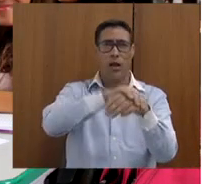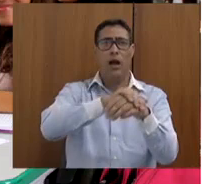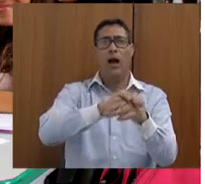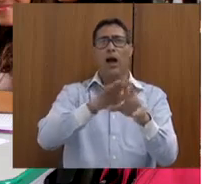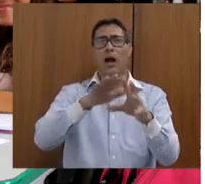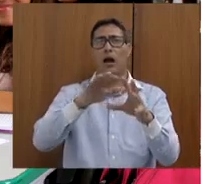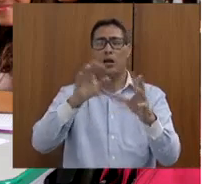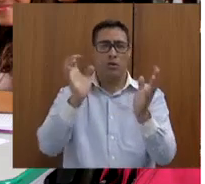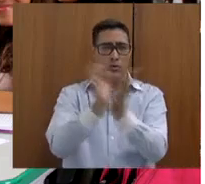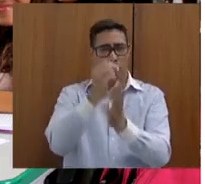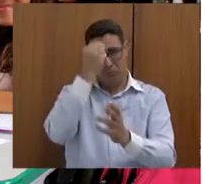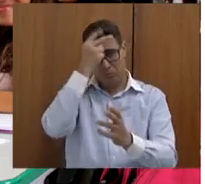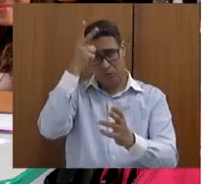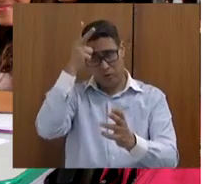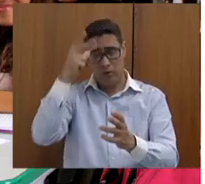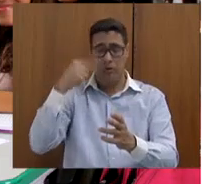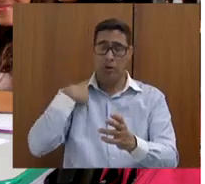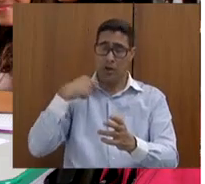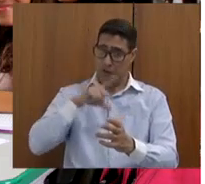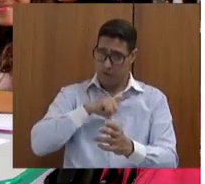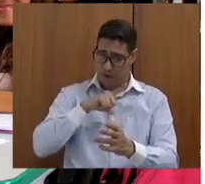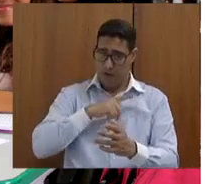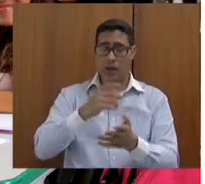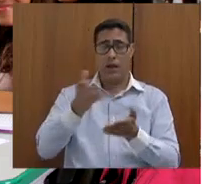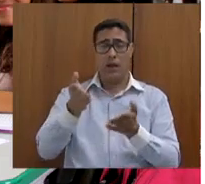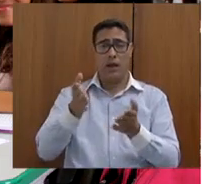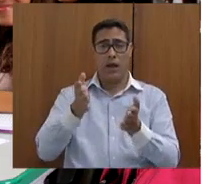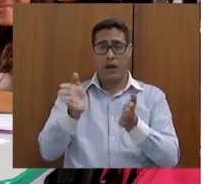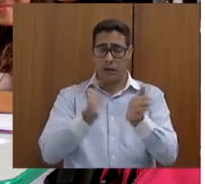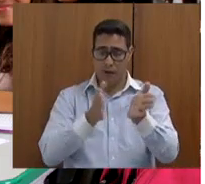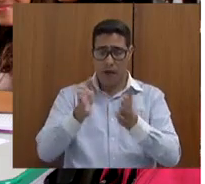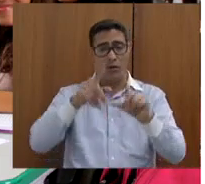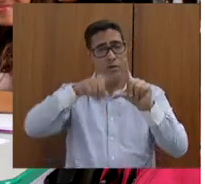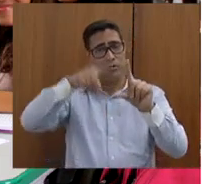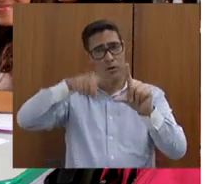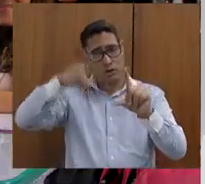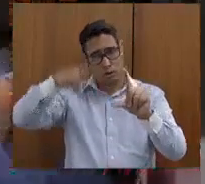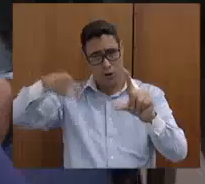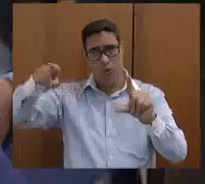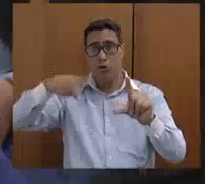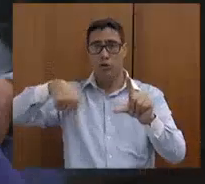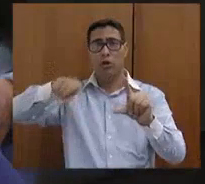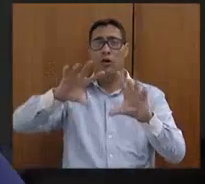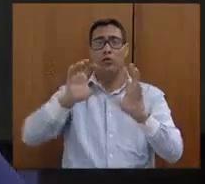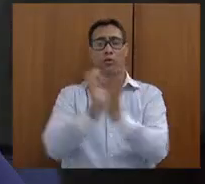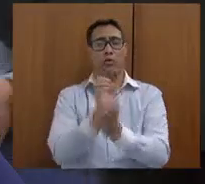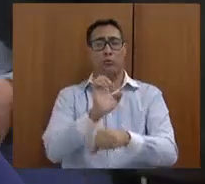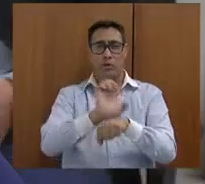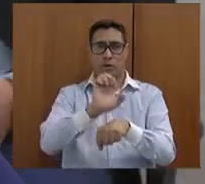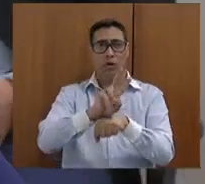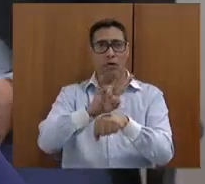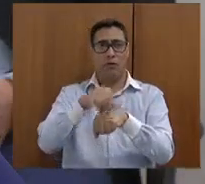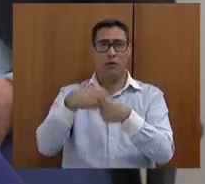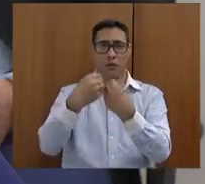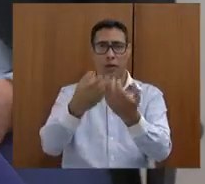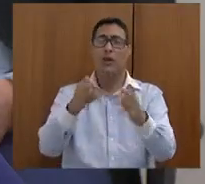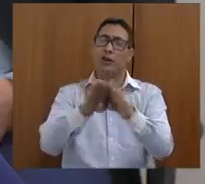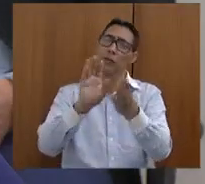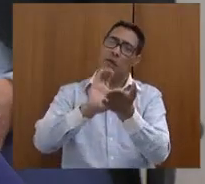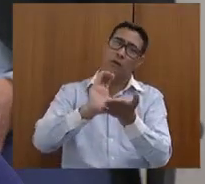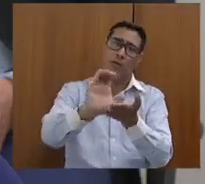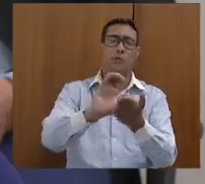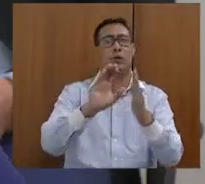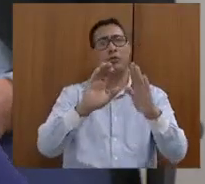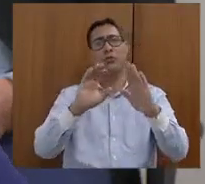ao diagnóstico que nós da rede estadual iremos oferecer além da do investimento em transporte escolar